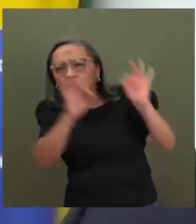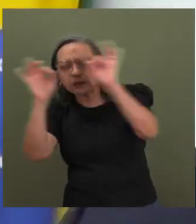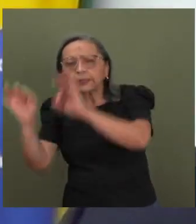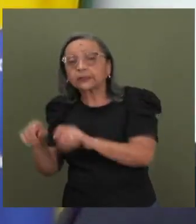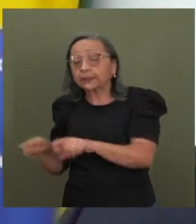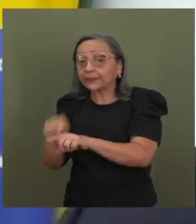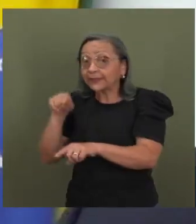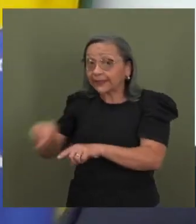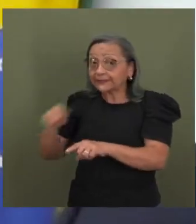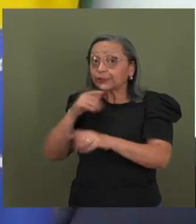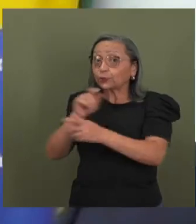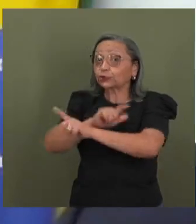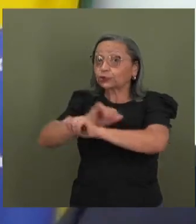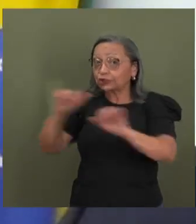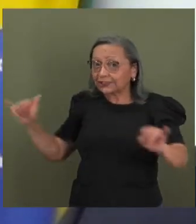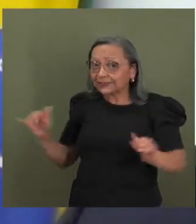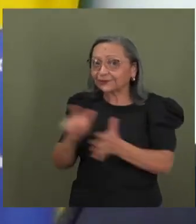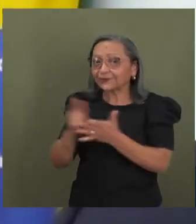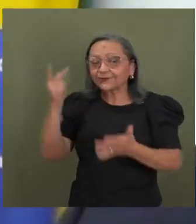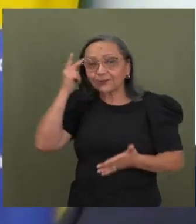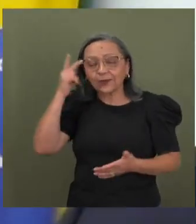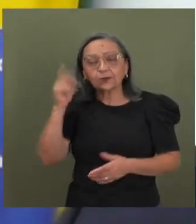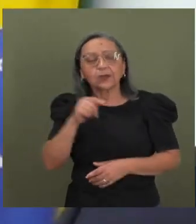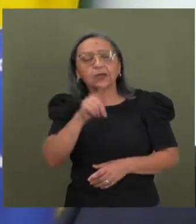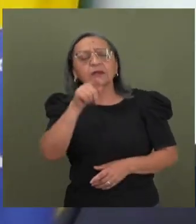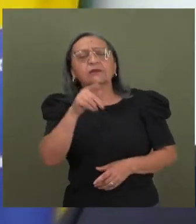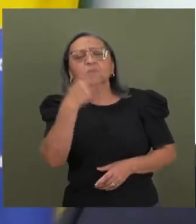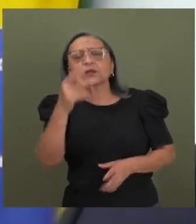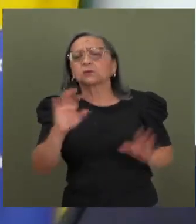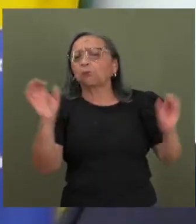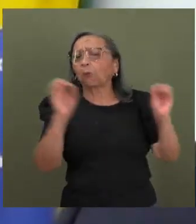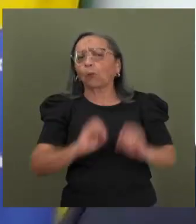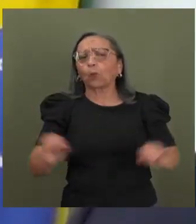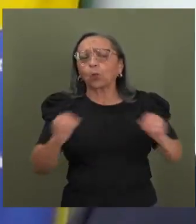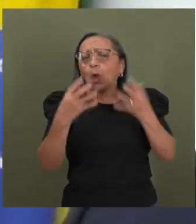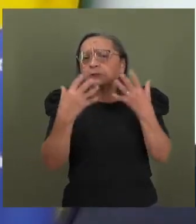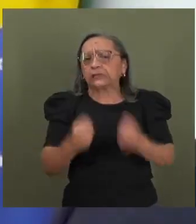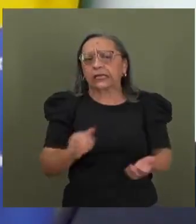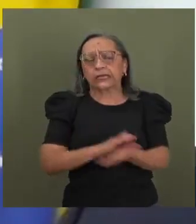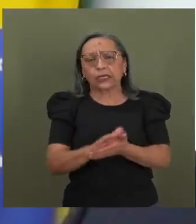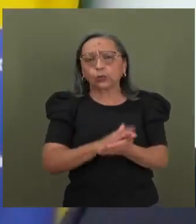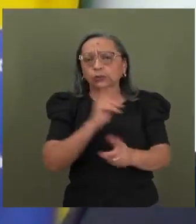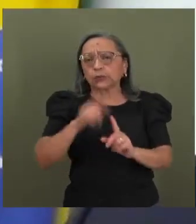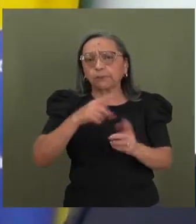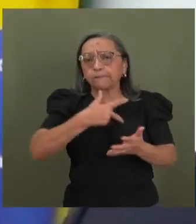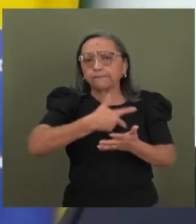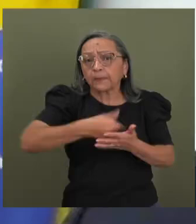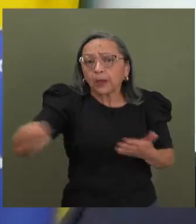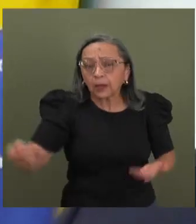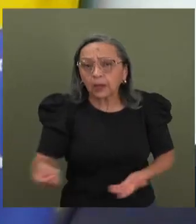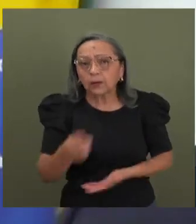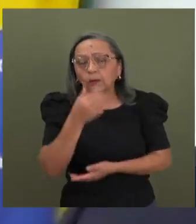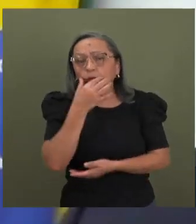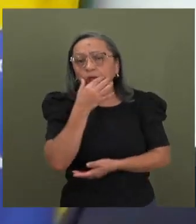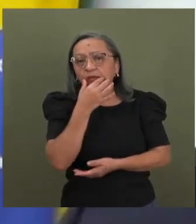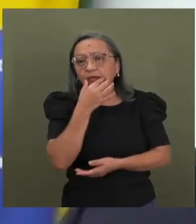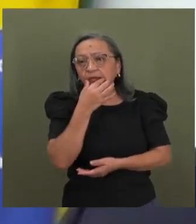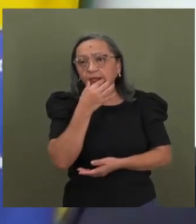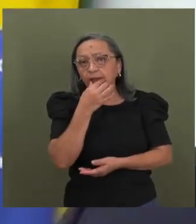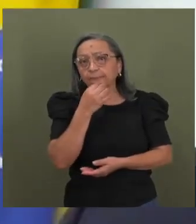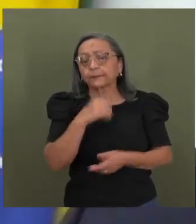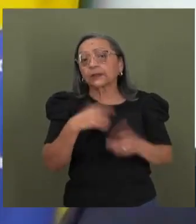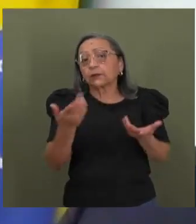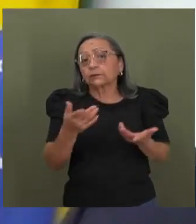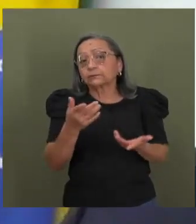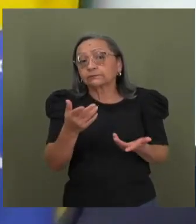vazamento da Folha, de que não será aceito nenhum pedido de impeachment. Praticamente